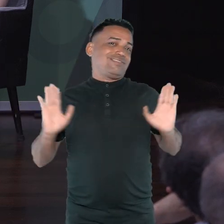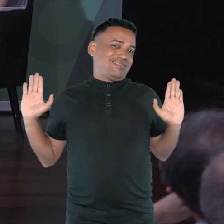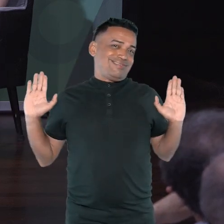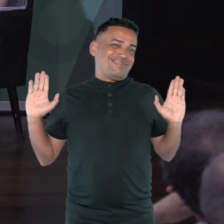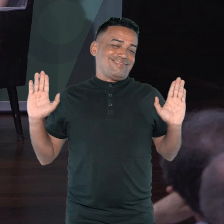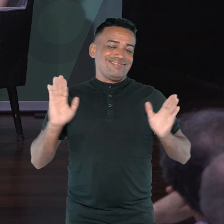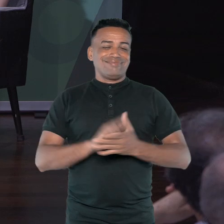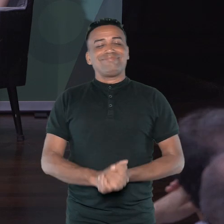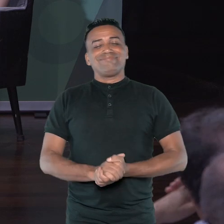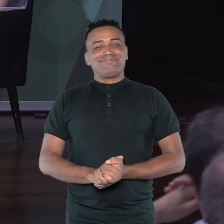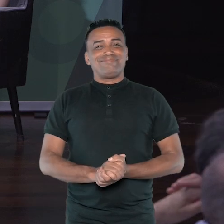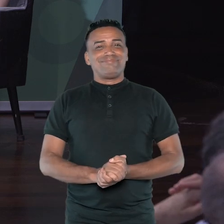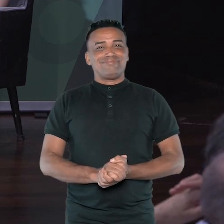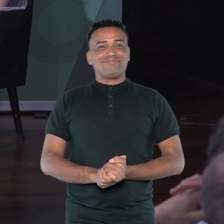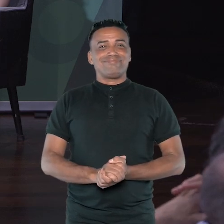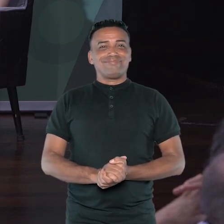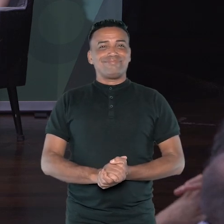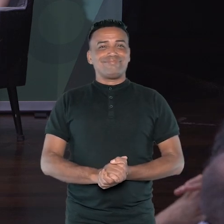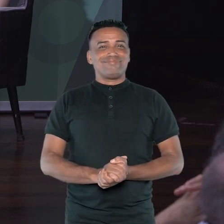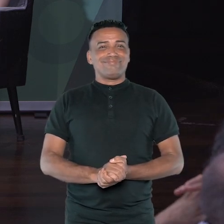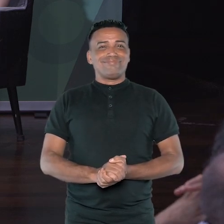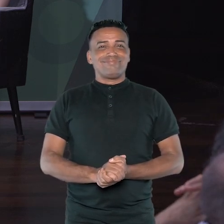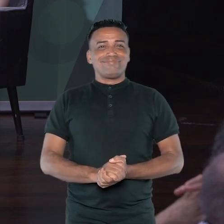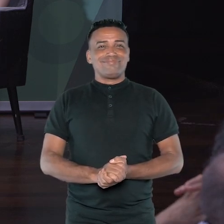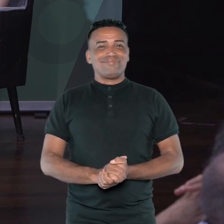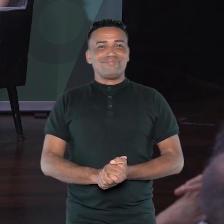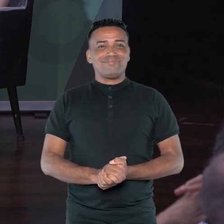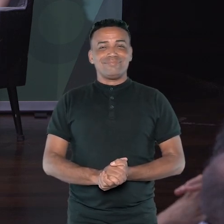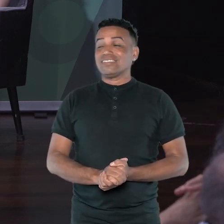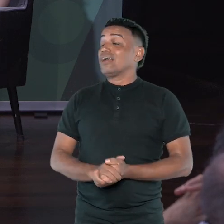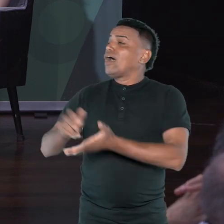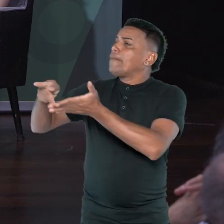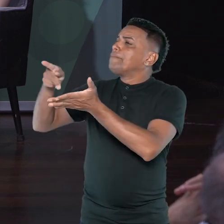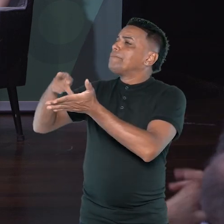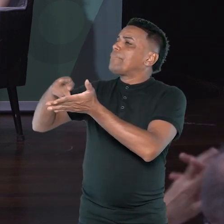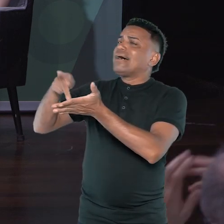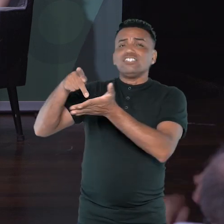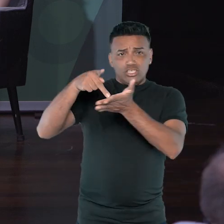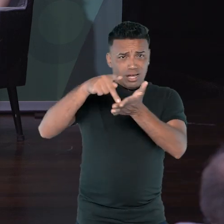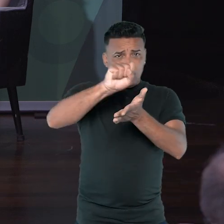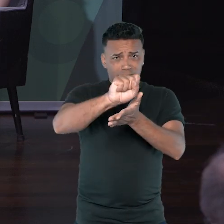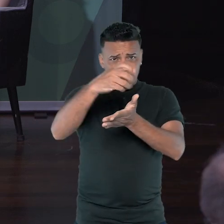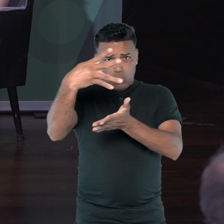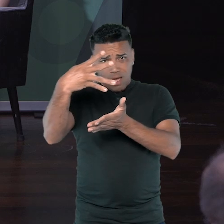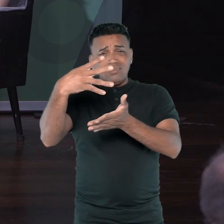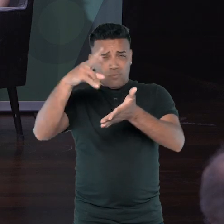mobiliza. Um trecho aqui, na página 34, que eu vou tomar a liberdade de